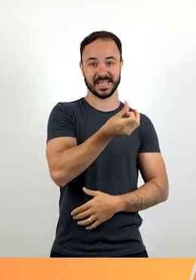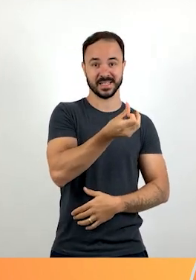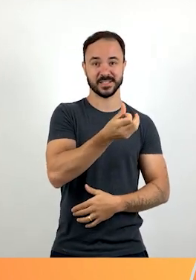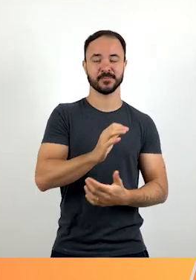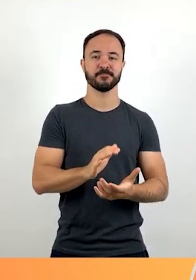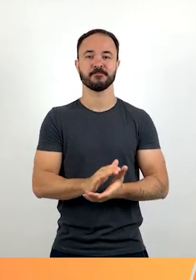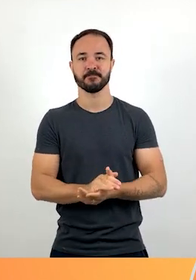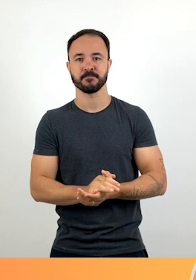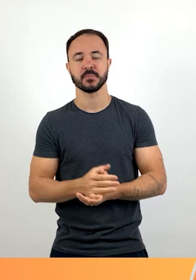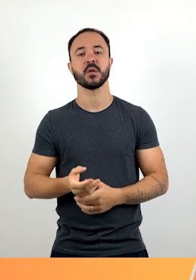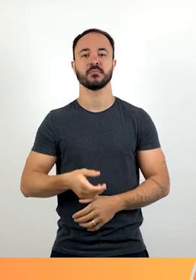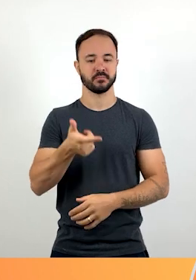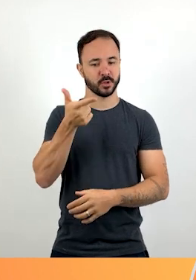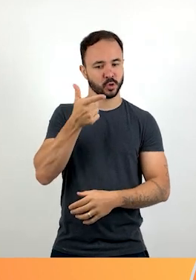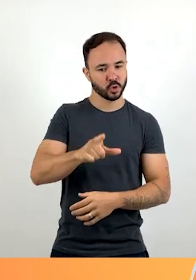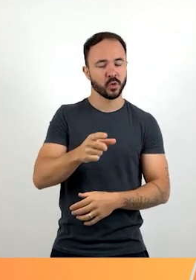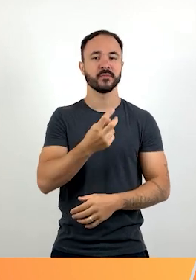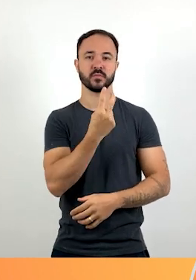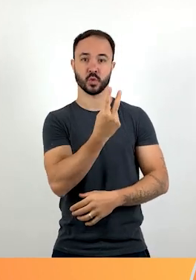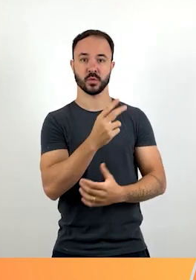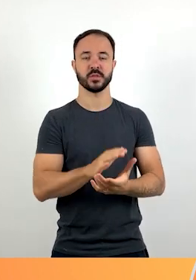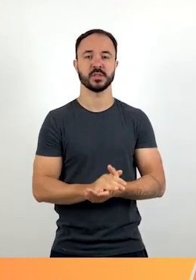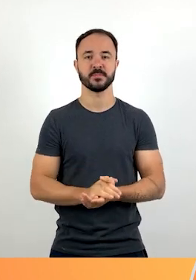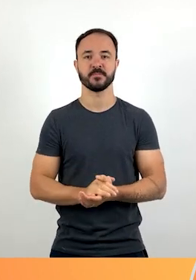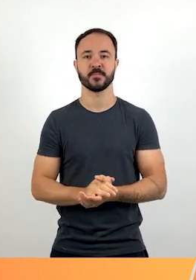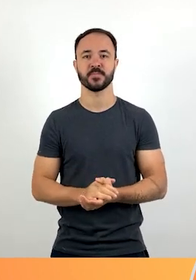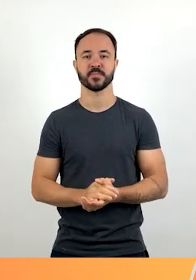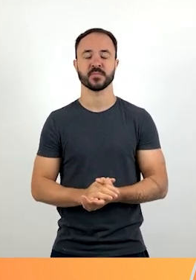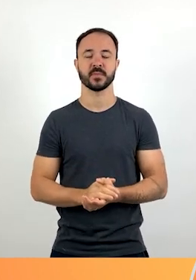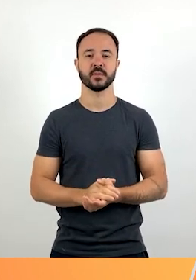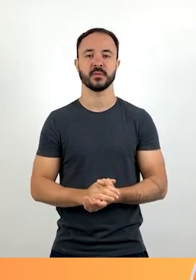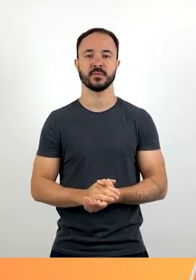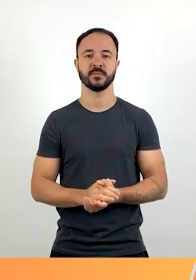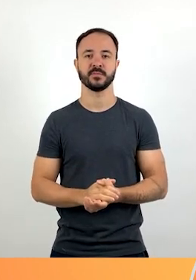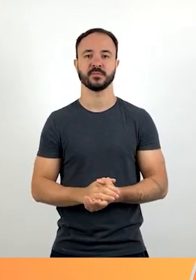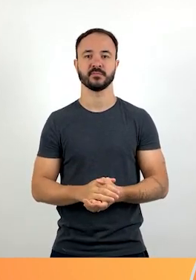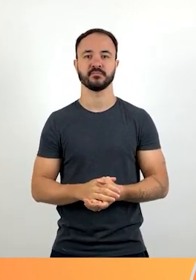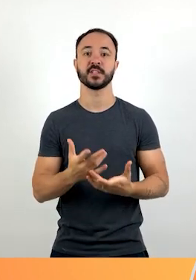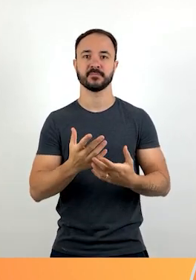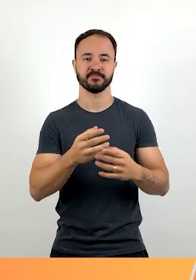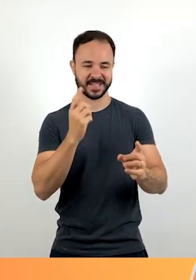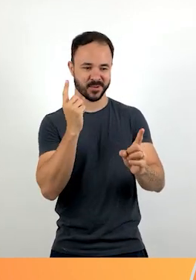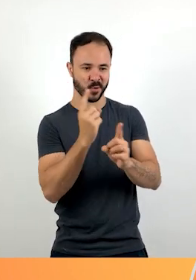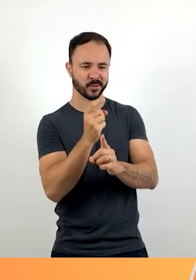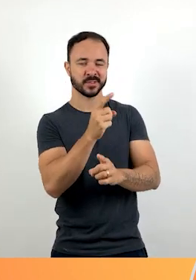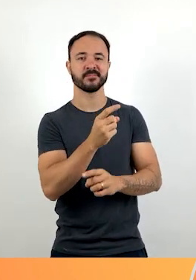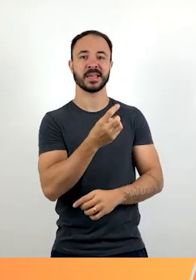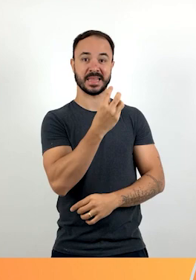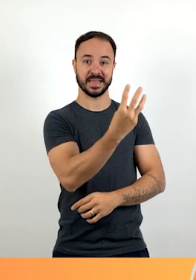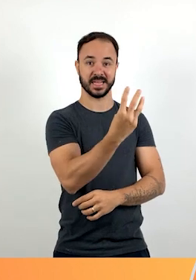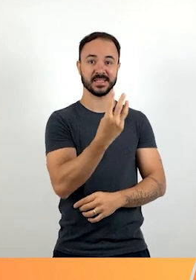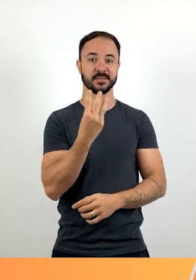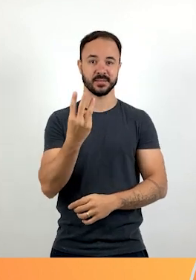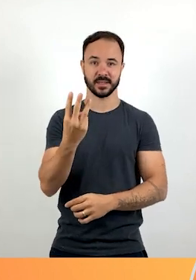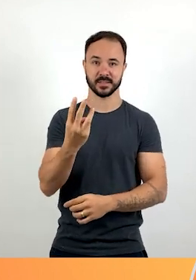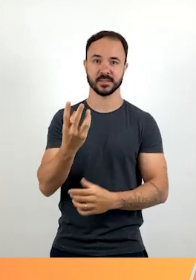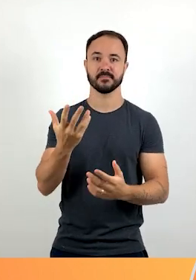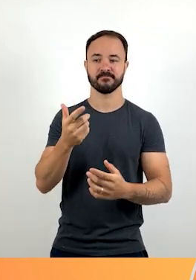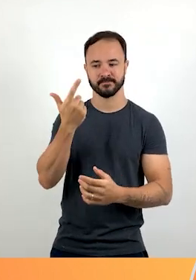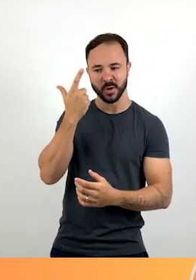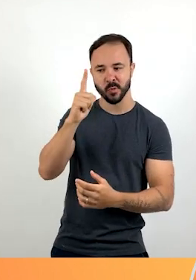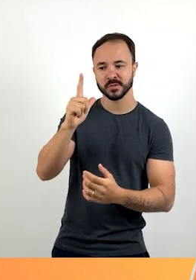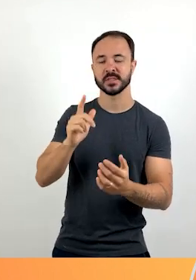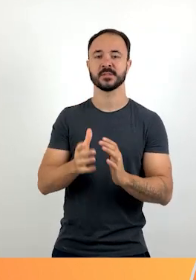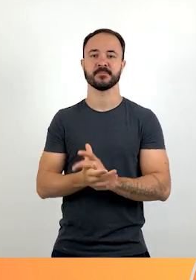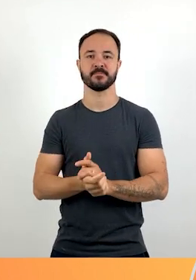2 novamente, 6 por 2 é 3, e aqui eu tenho agora só os números 3. Então, divide